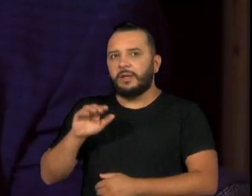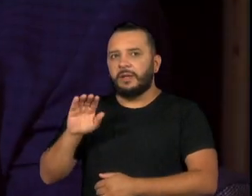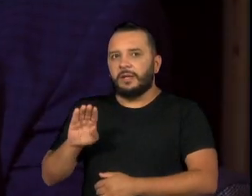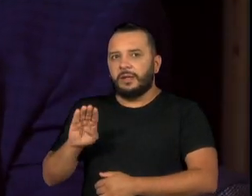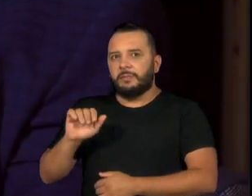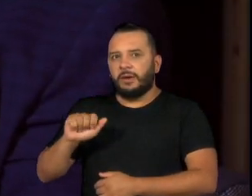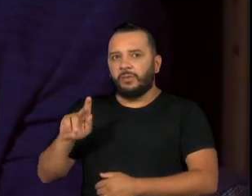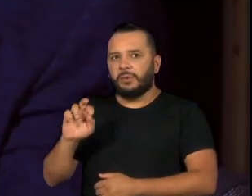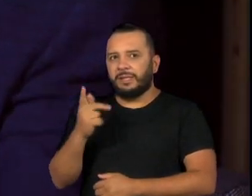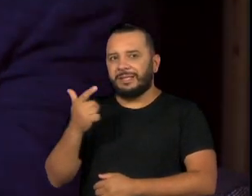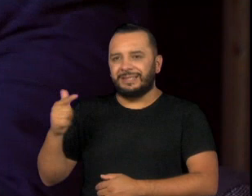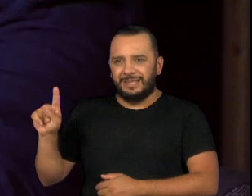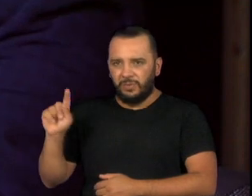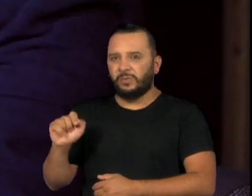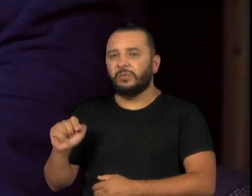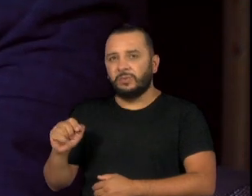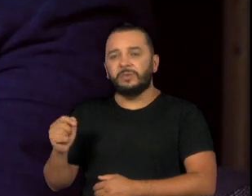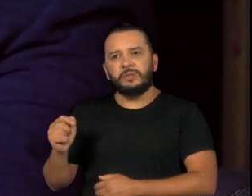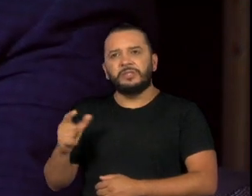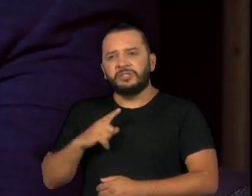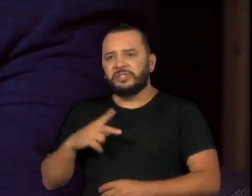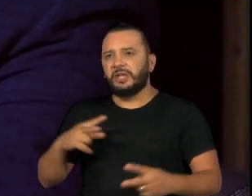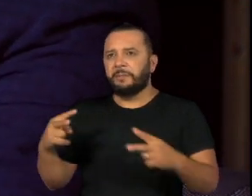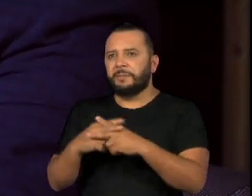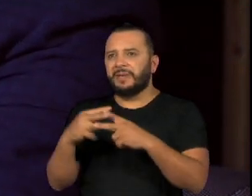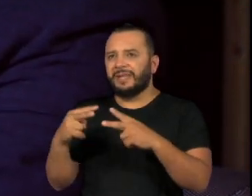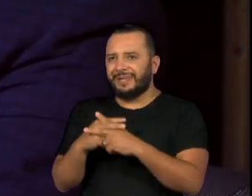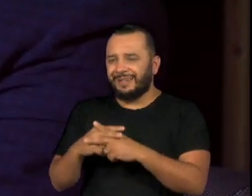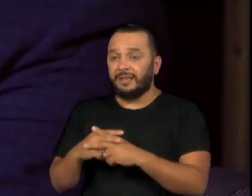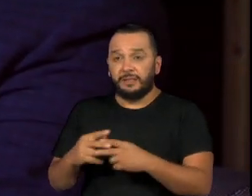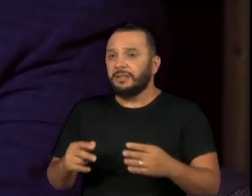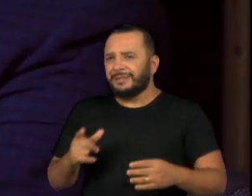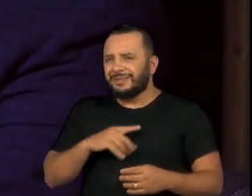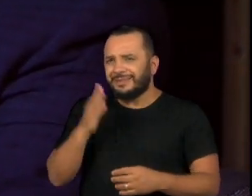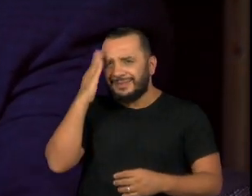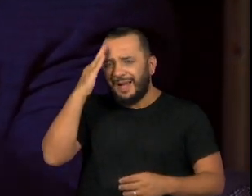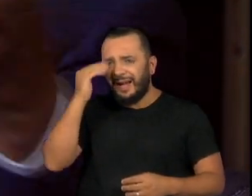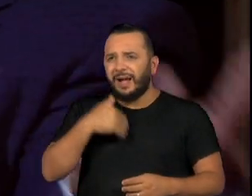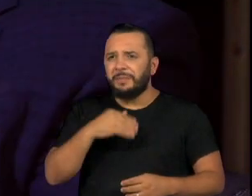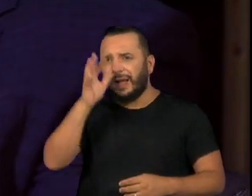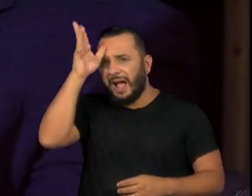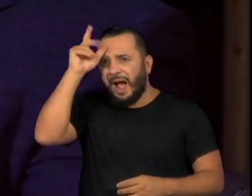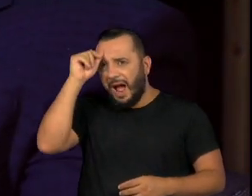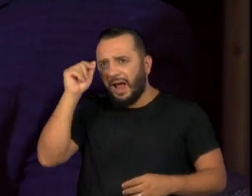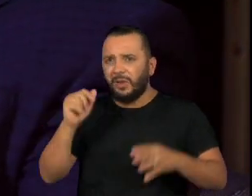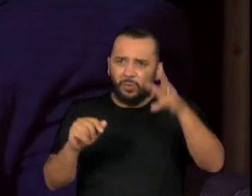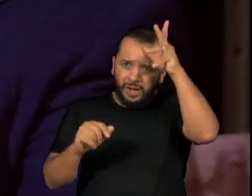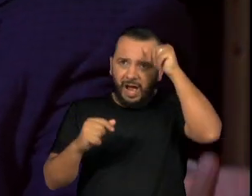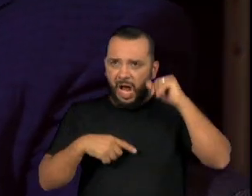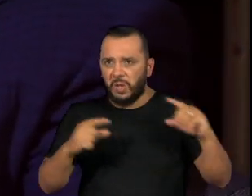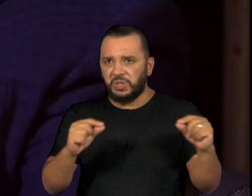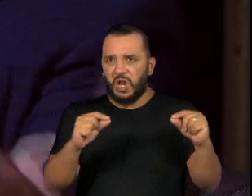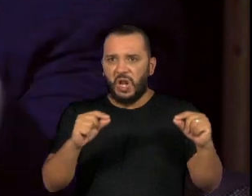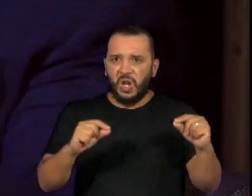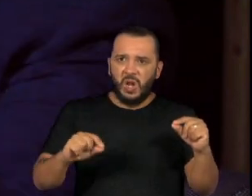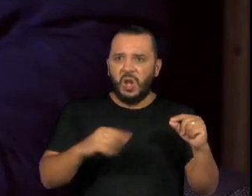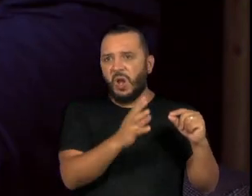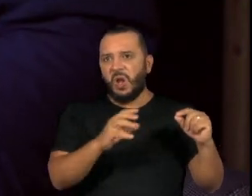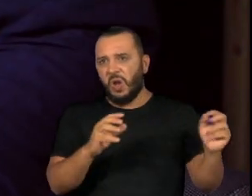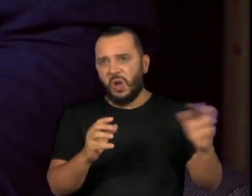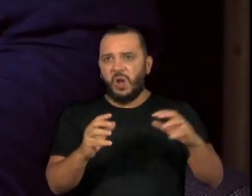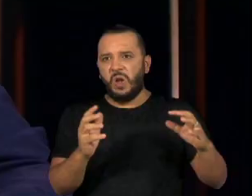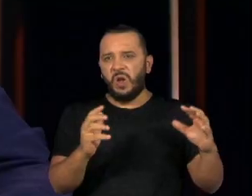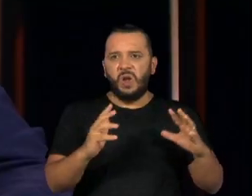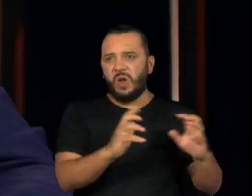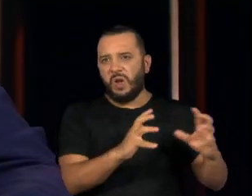uma rinha onde briga galo onde monte de pessoas irresponsáveis cria um galo para poder